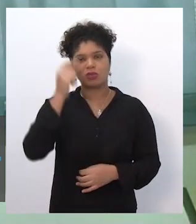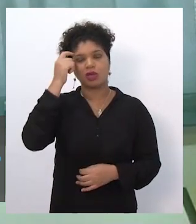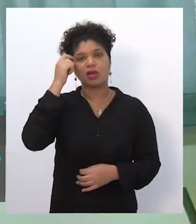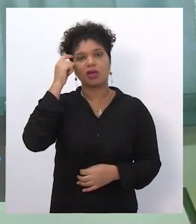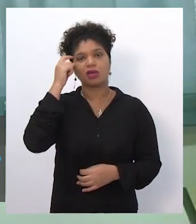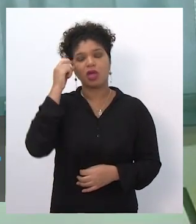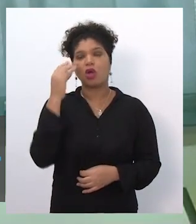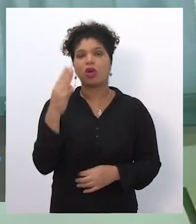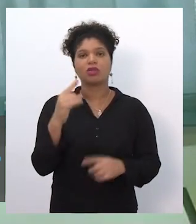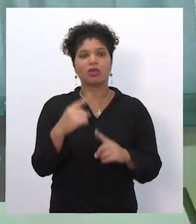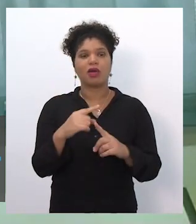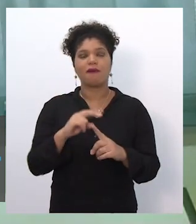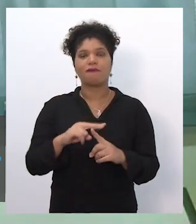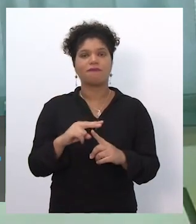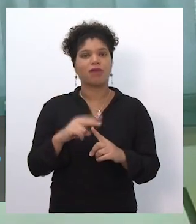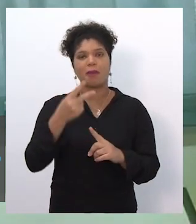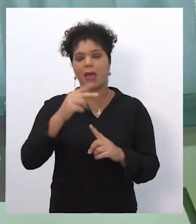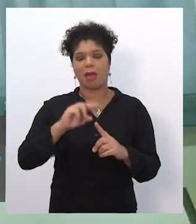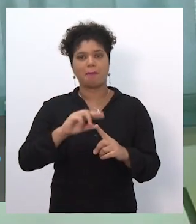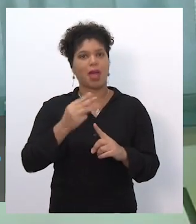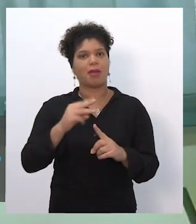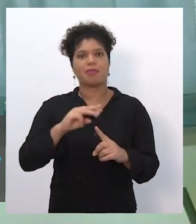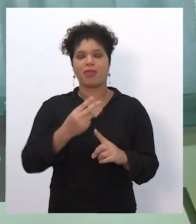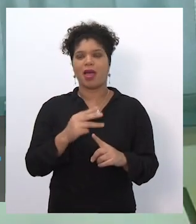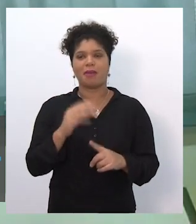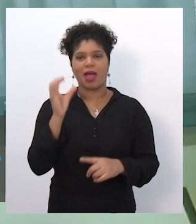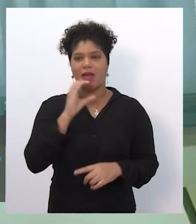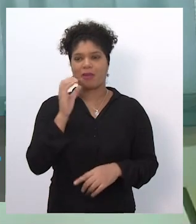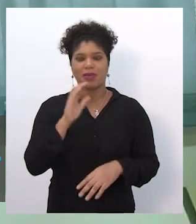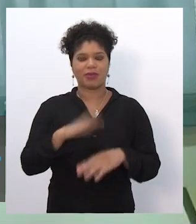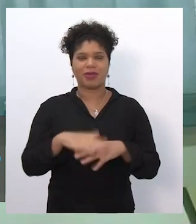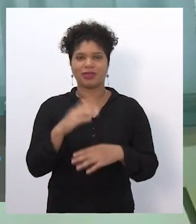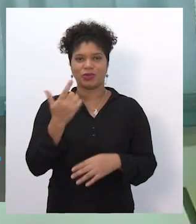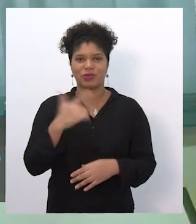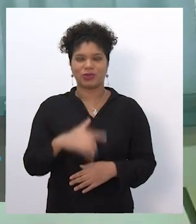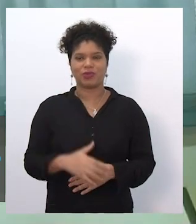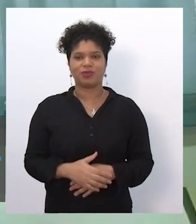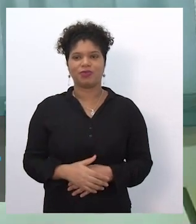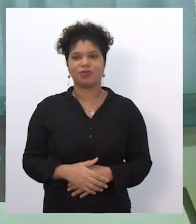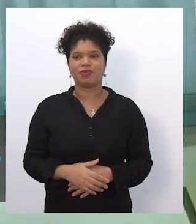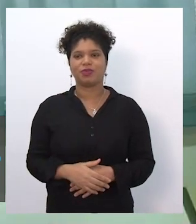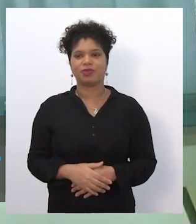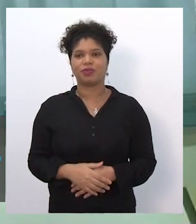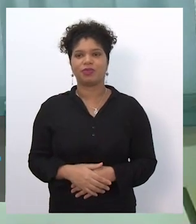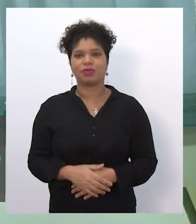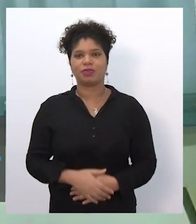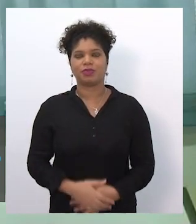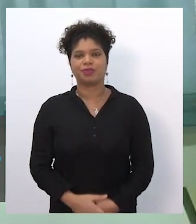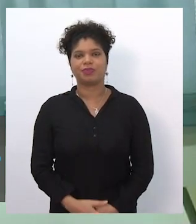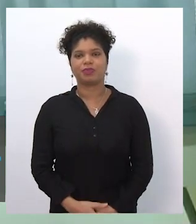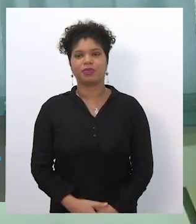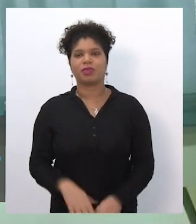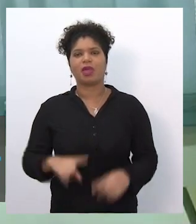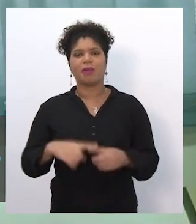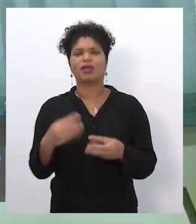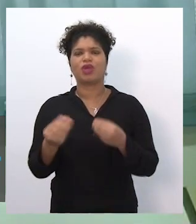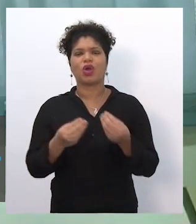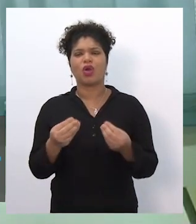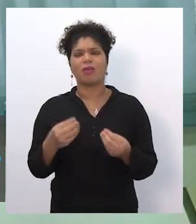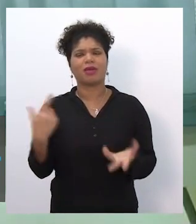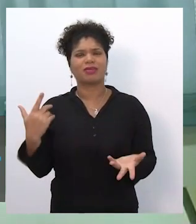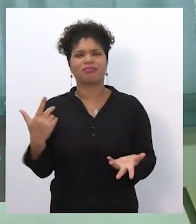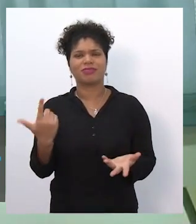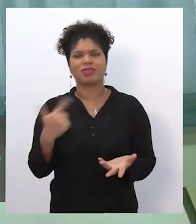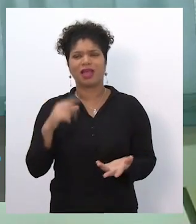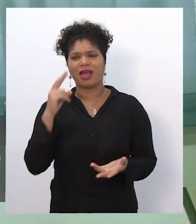4 vezes mais rápido, vou falar assim, tá? Então, para dar uma explicada, como que a gente lê esses equipamentos, tá?